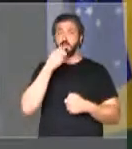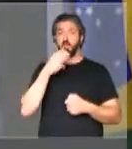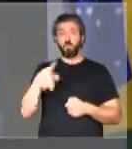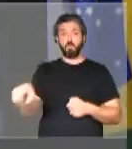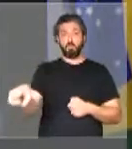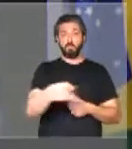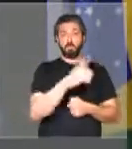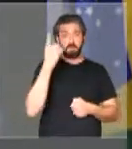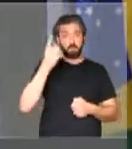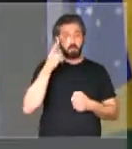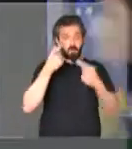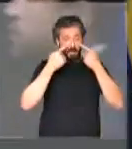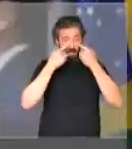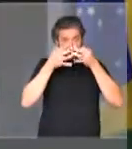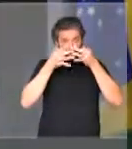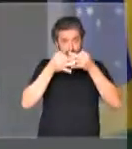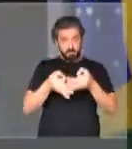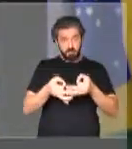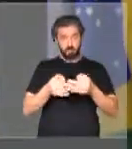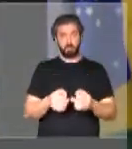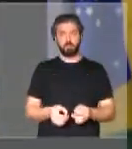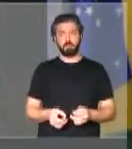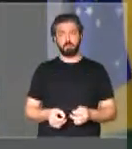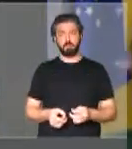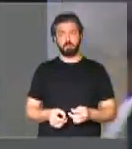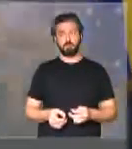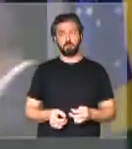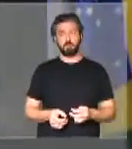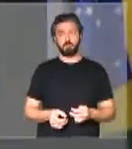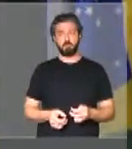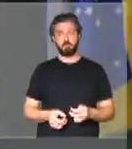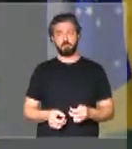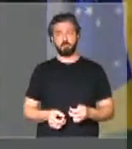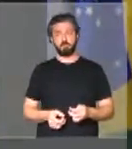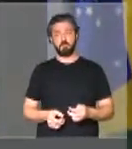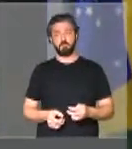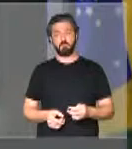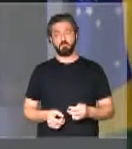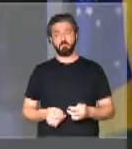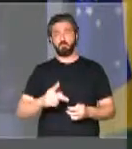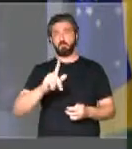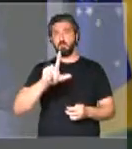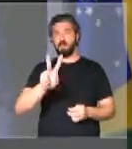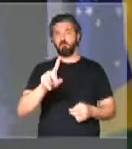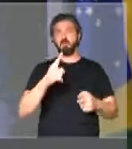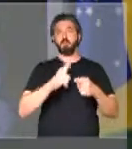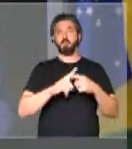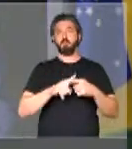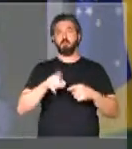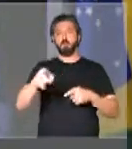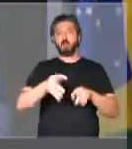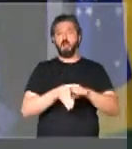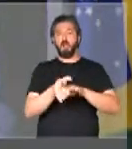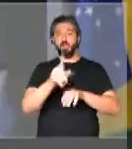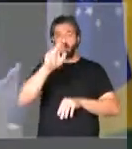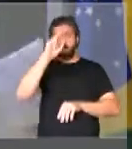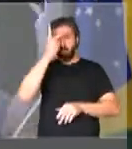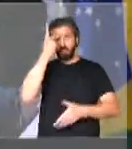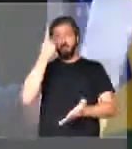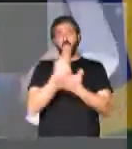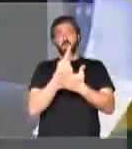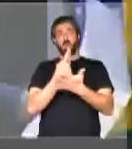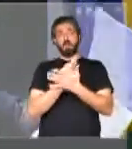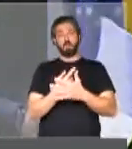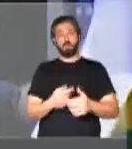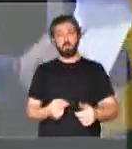bom que todos os deputados tivessem acesso a esse texto de conversão para não serem induzidos ao erro